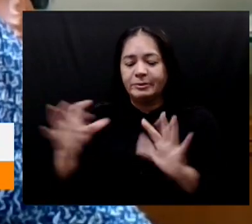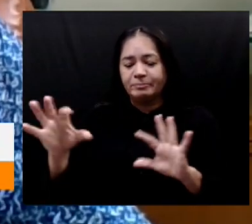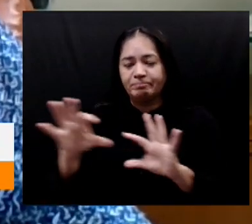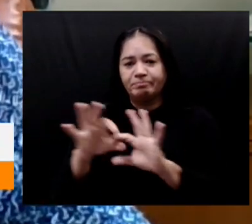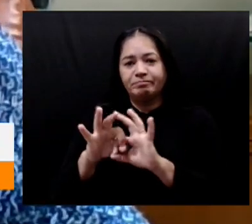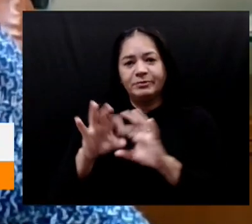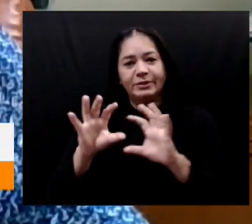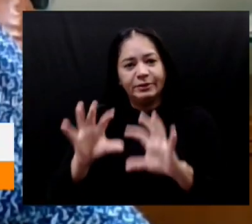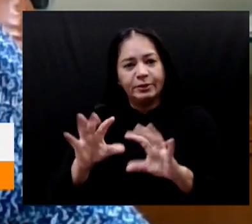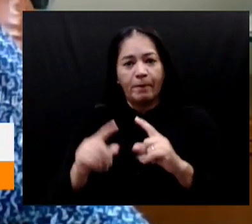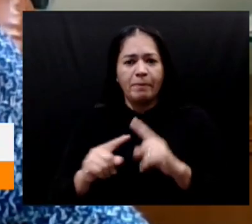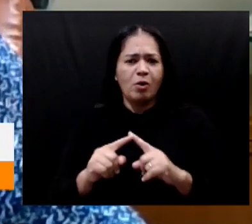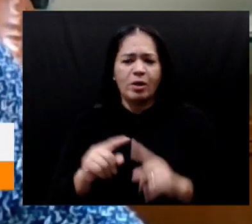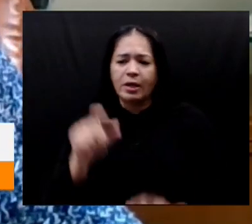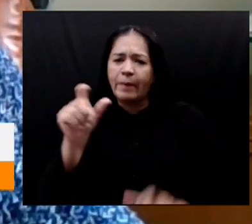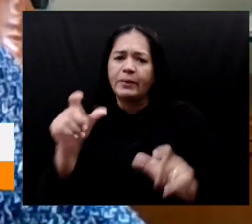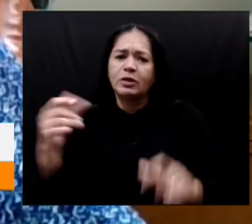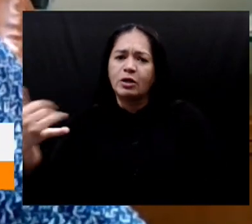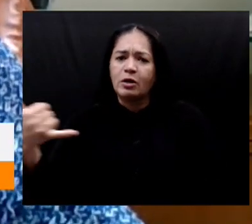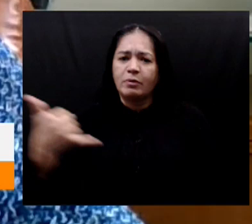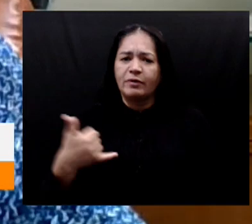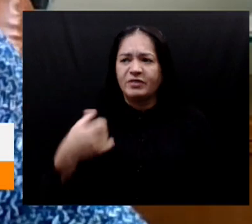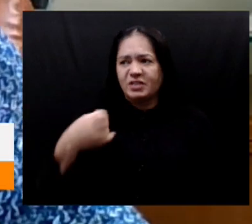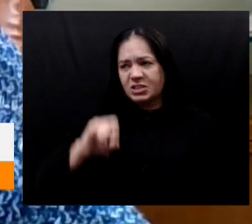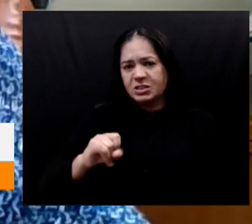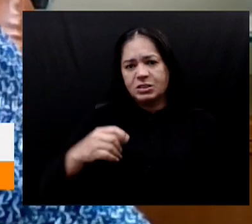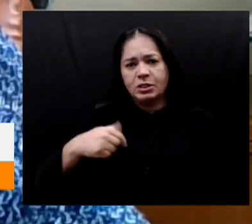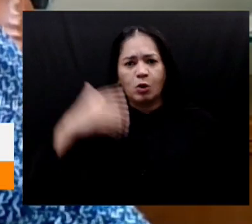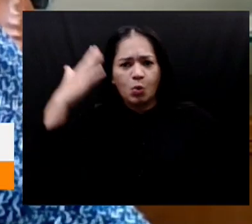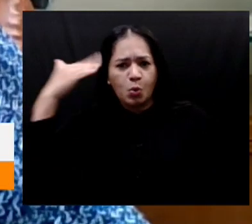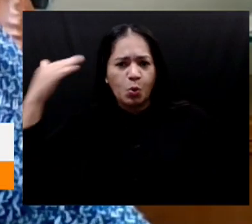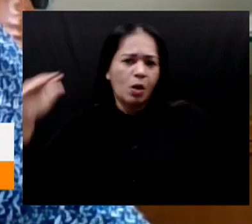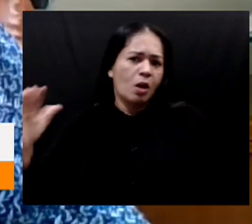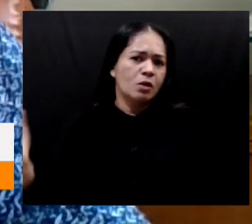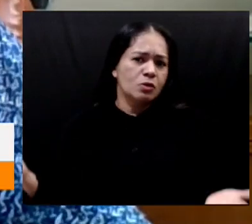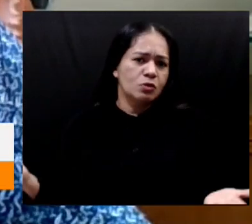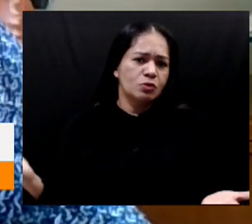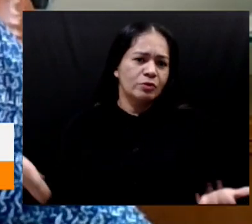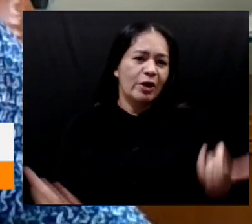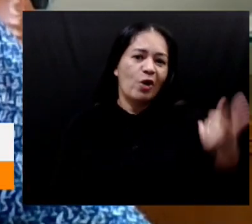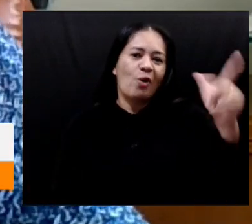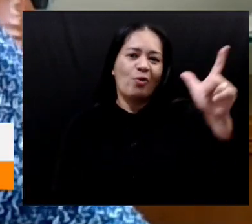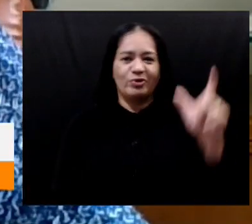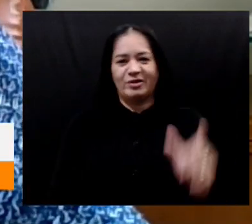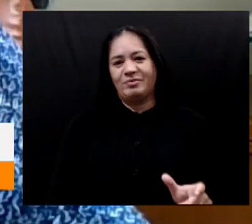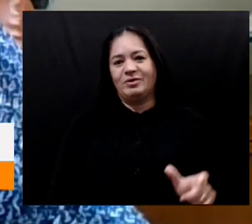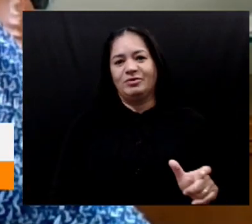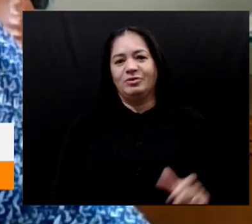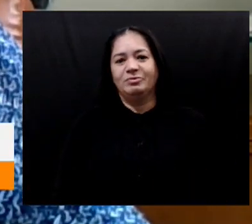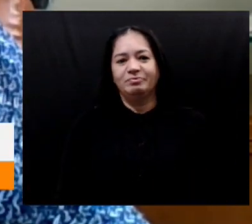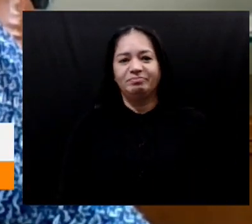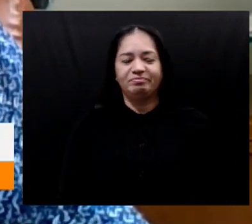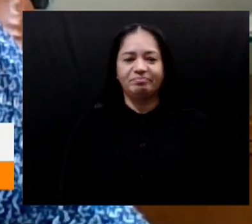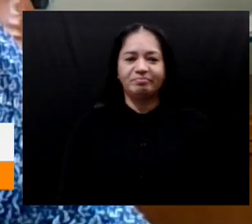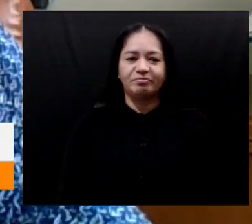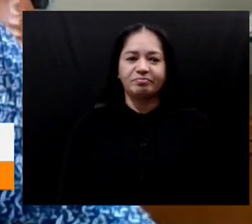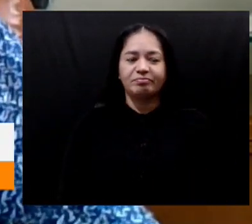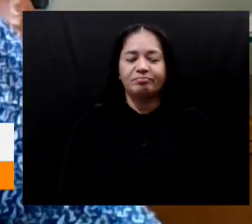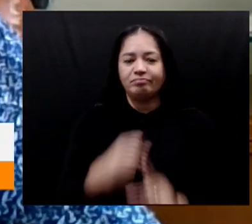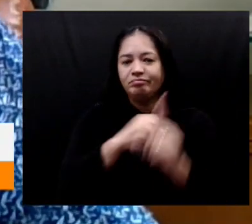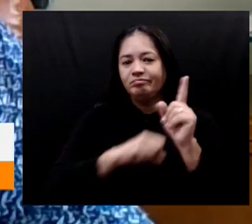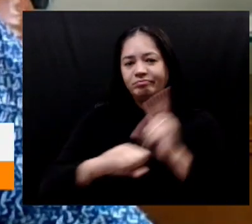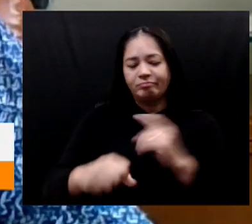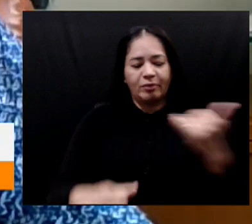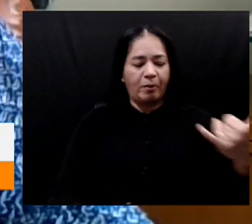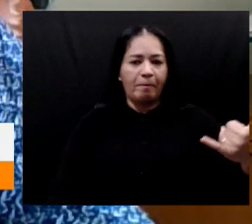diz se eu tive sucesso ou não é o outro, né? É a sociedade.